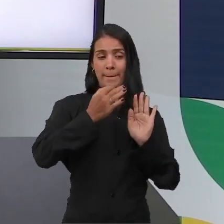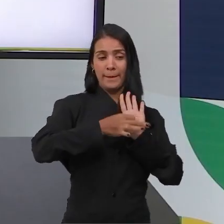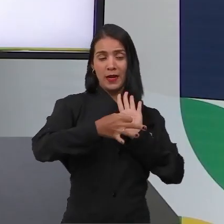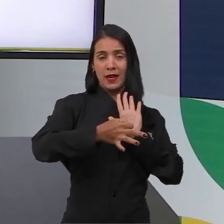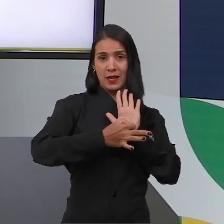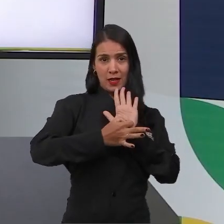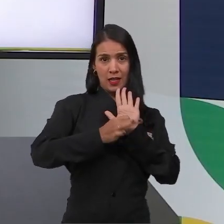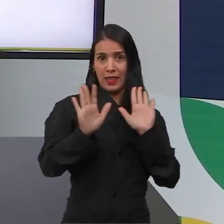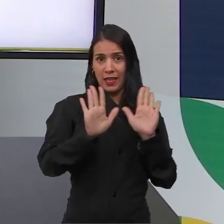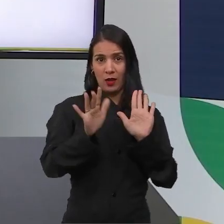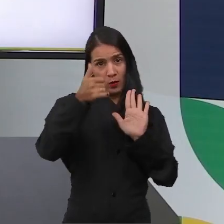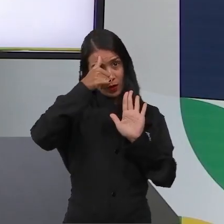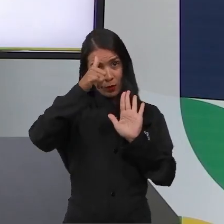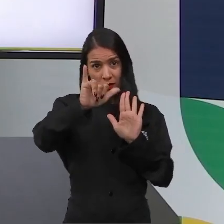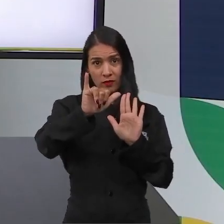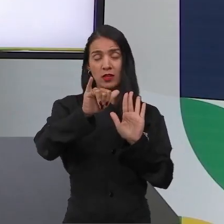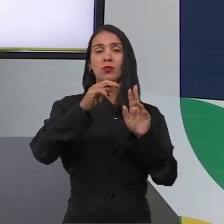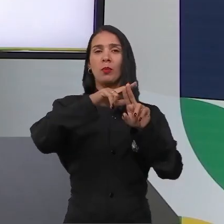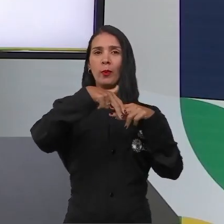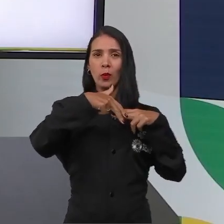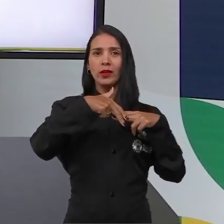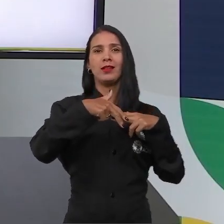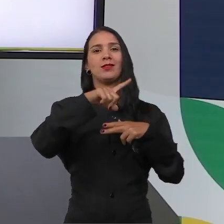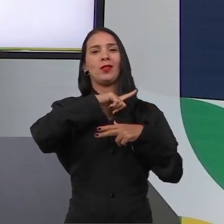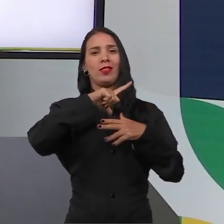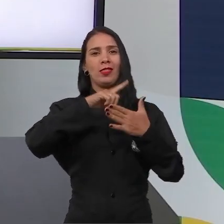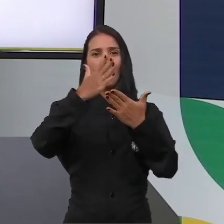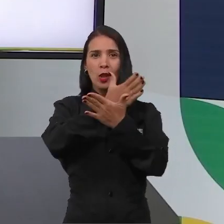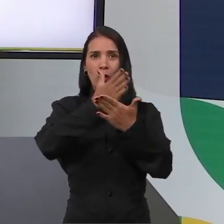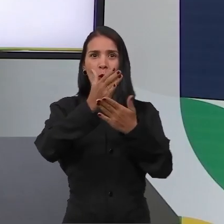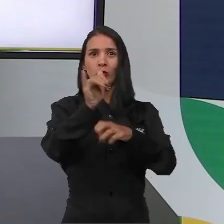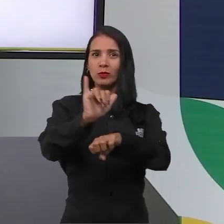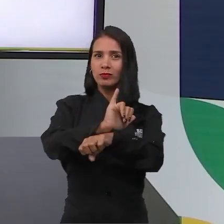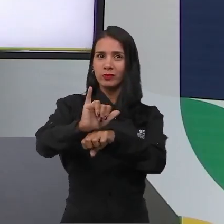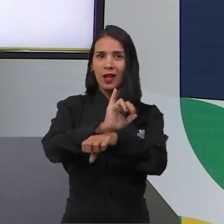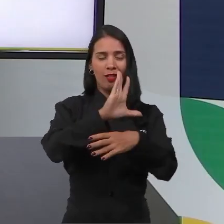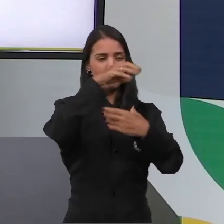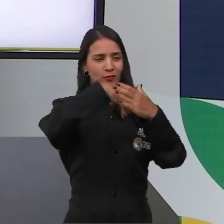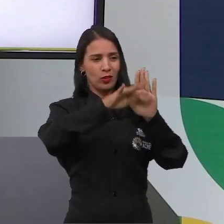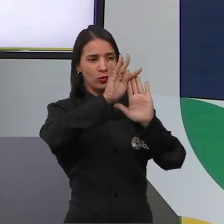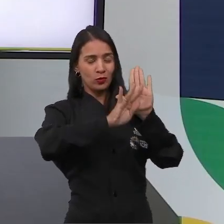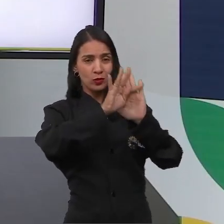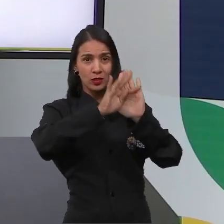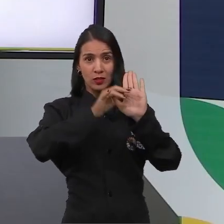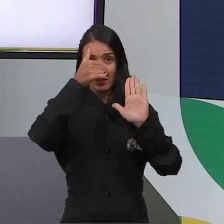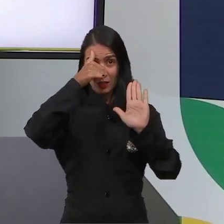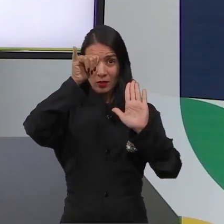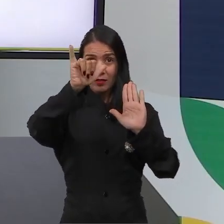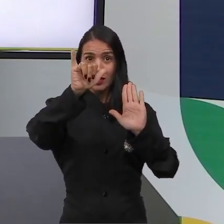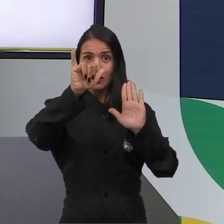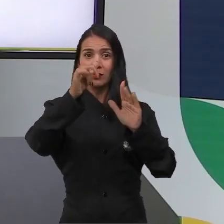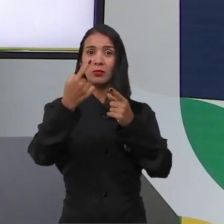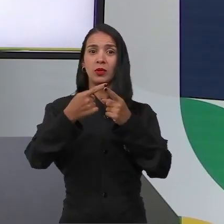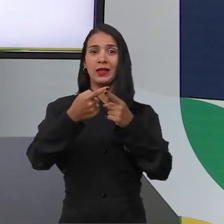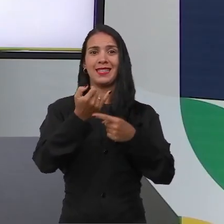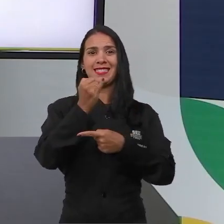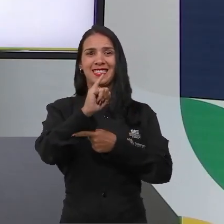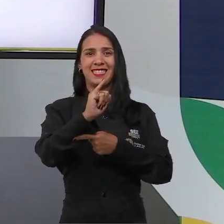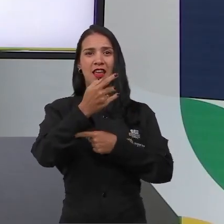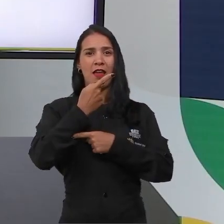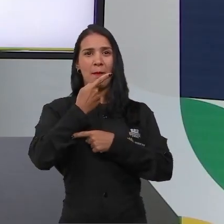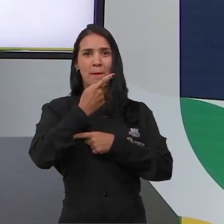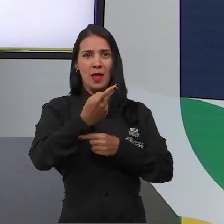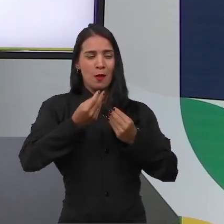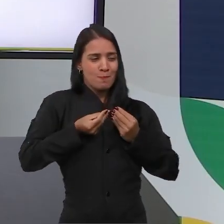existem algumas marcas linguísticas ali na sua construção textual que te denunciam. Então, quando nós